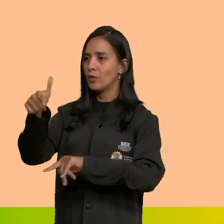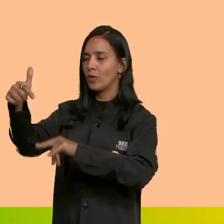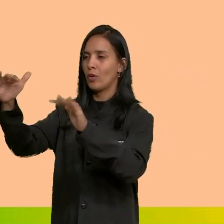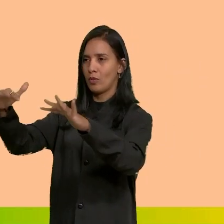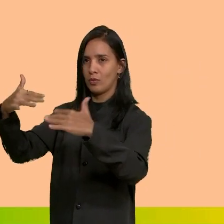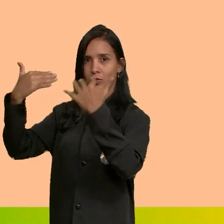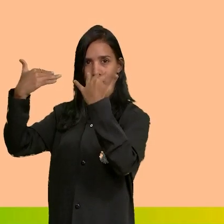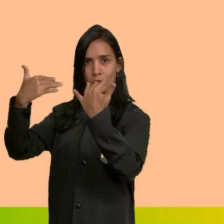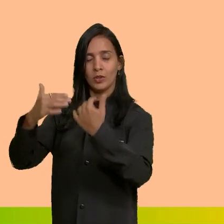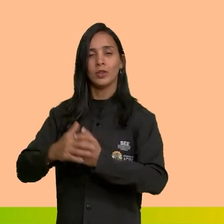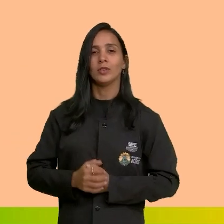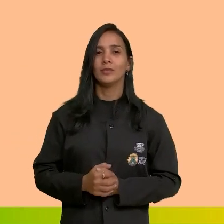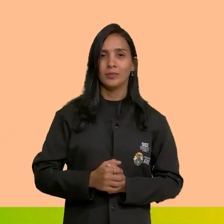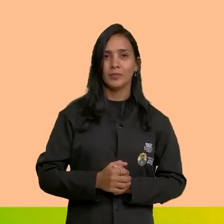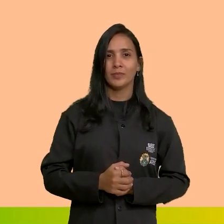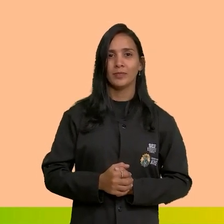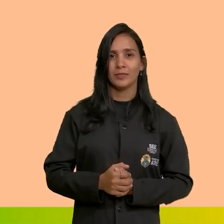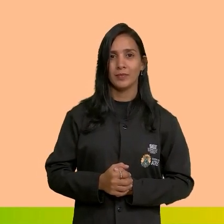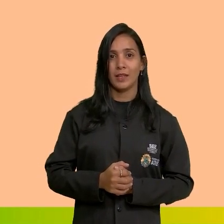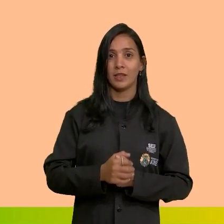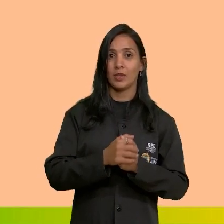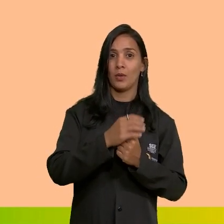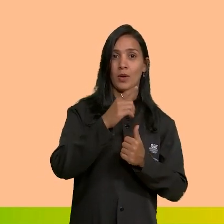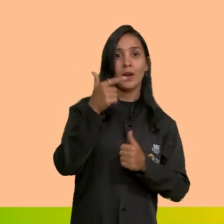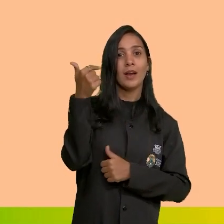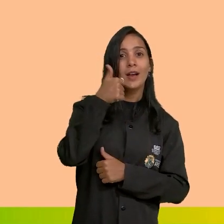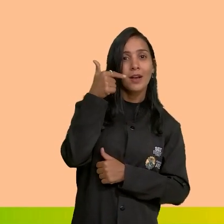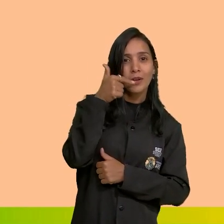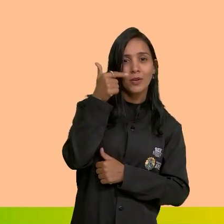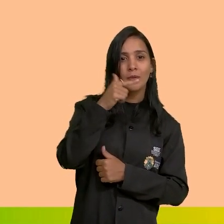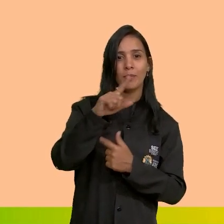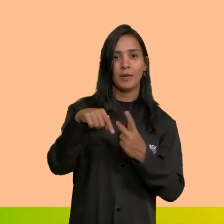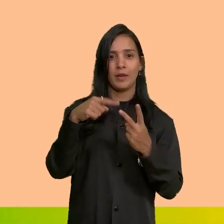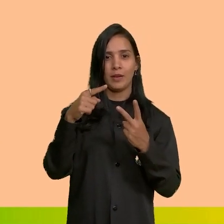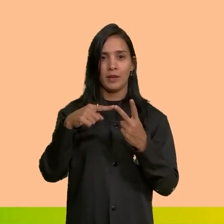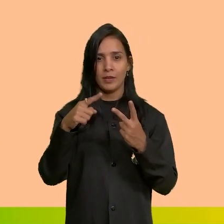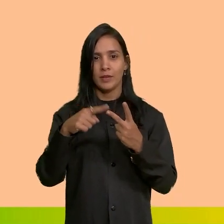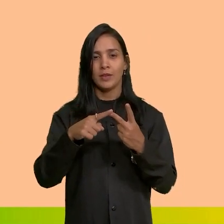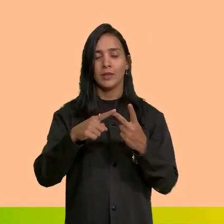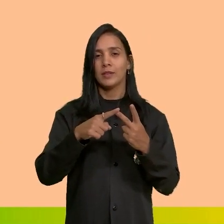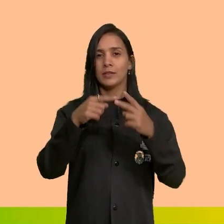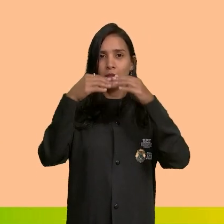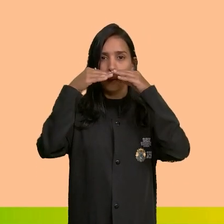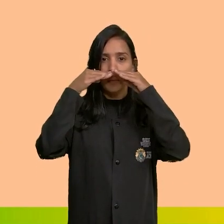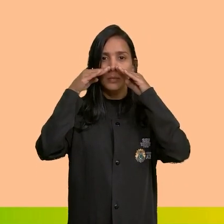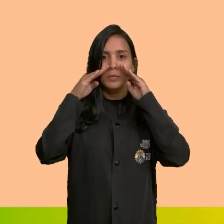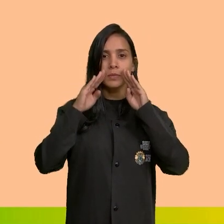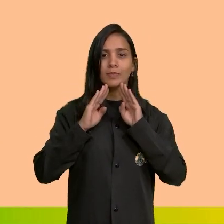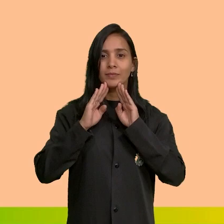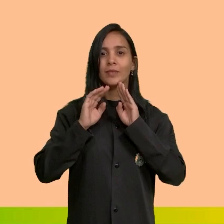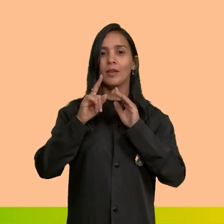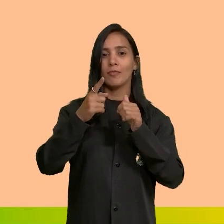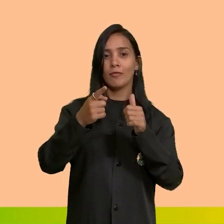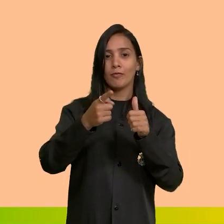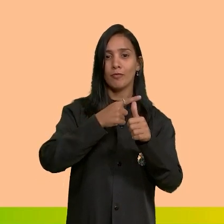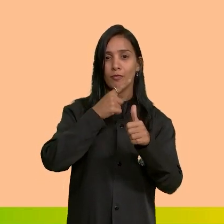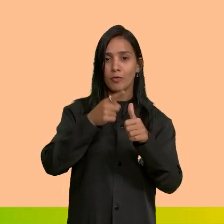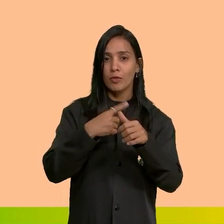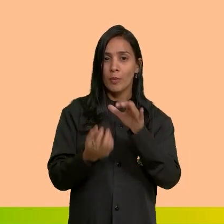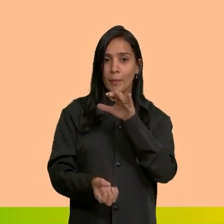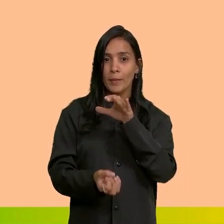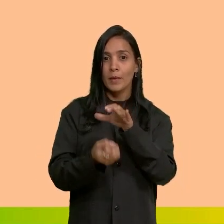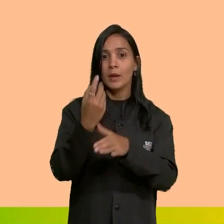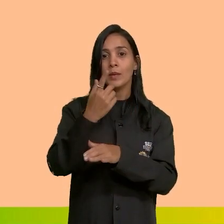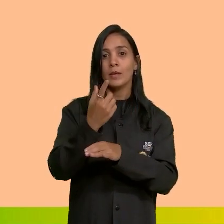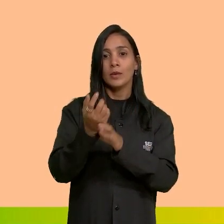os dois primeiros gêneros teatrais surgidos na Grécia. Inclusive, as